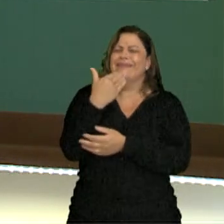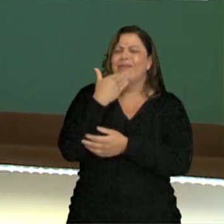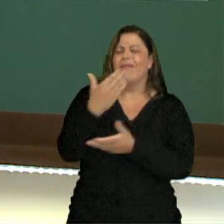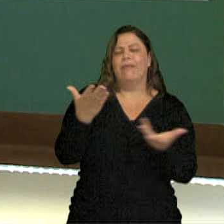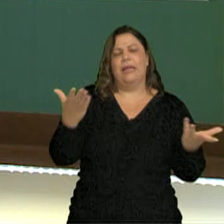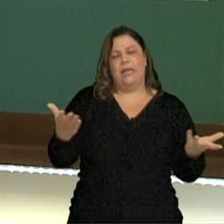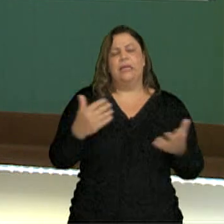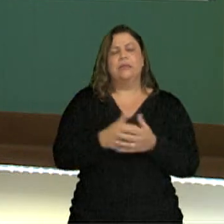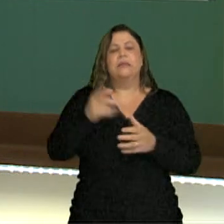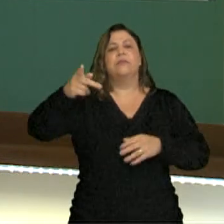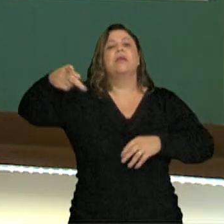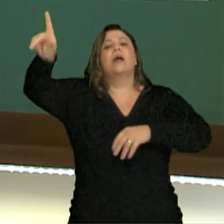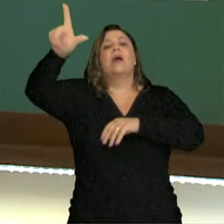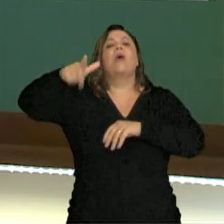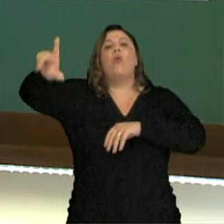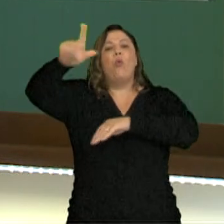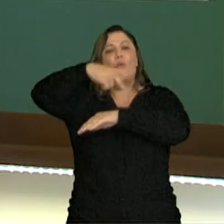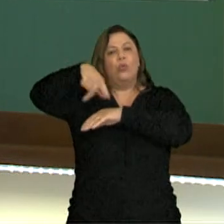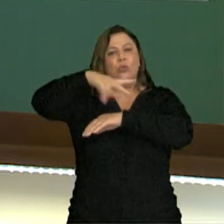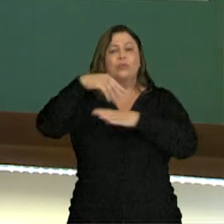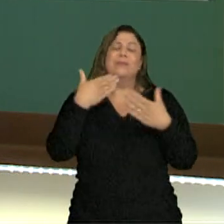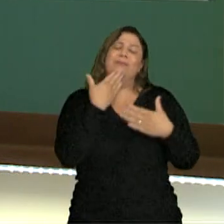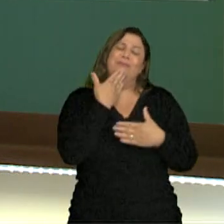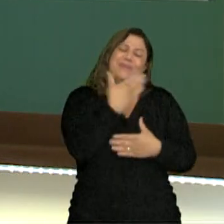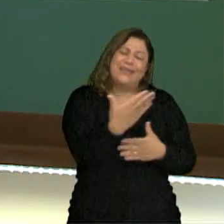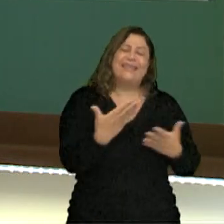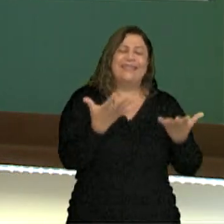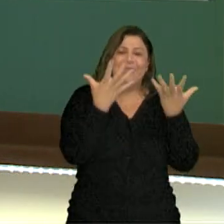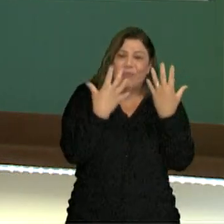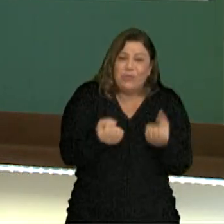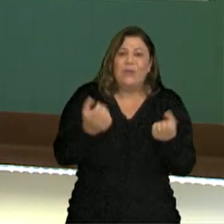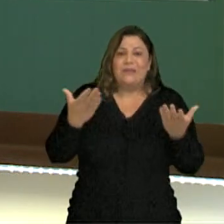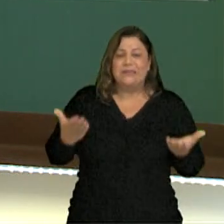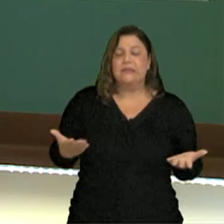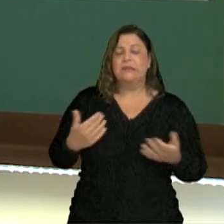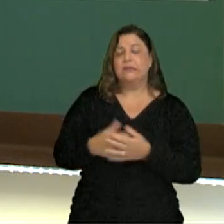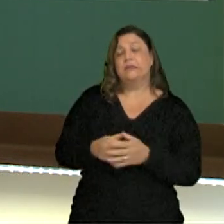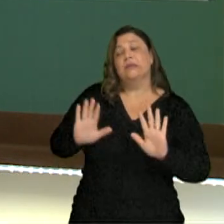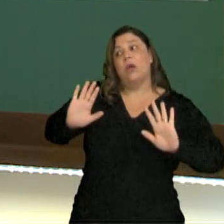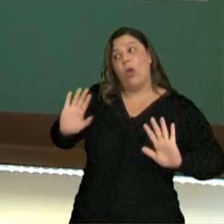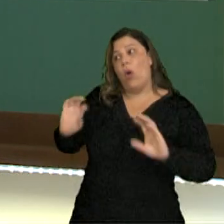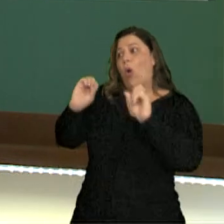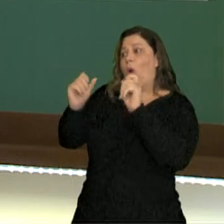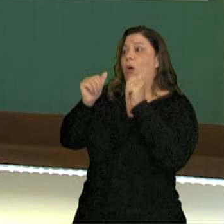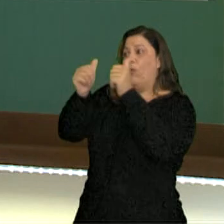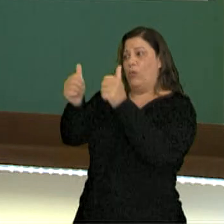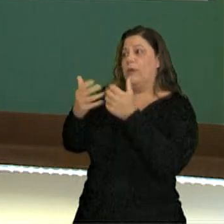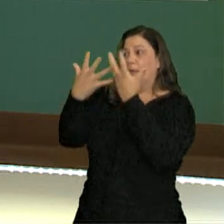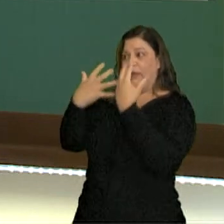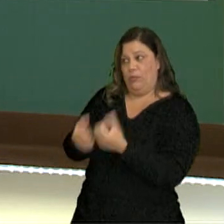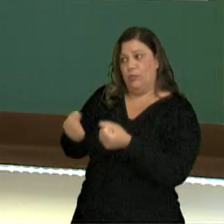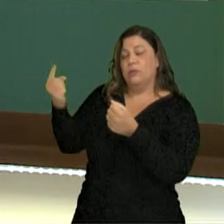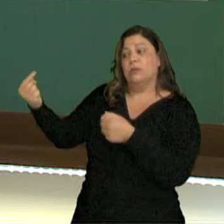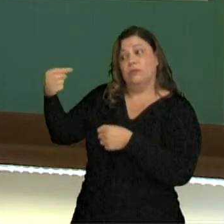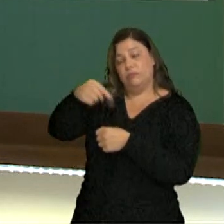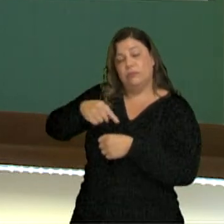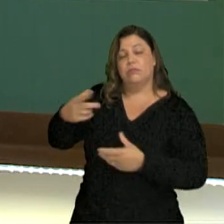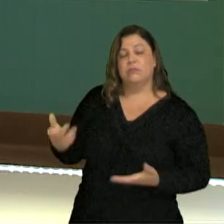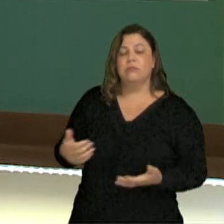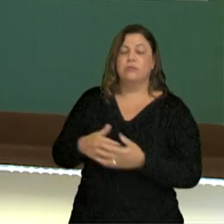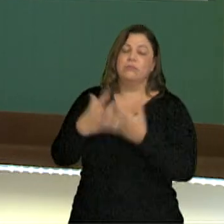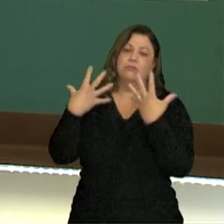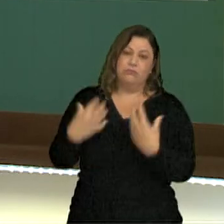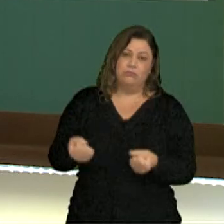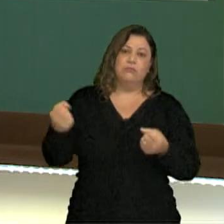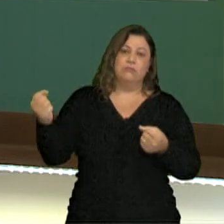país. Vocês podem me aceitar aí? Daí os países falam, podemos, mas com algumas restrições. Ou simplesmente